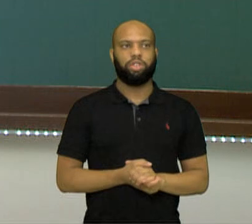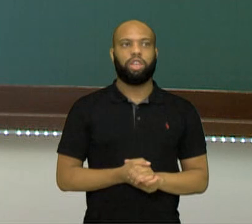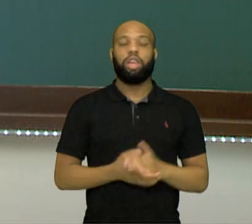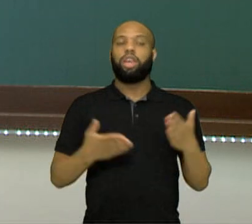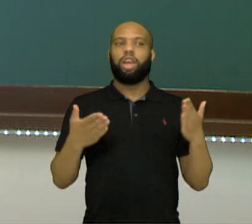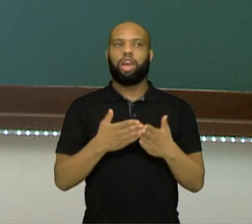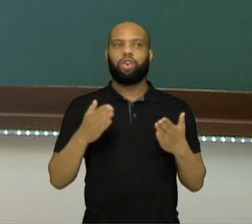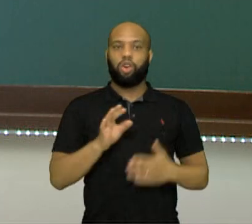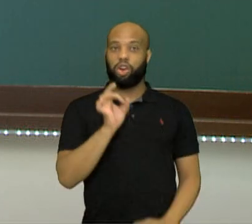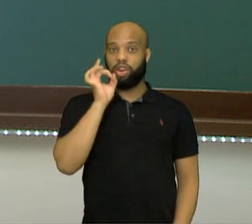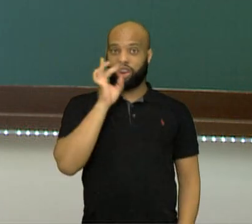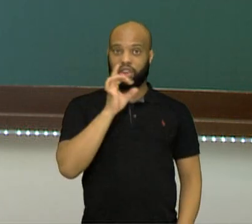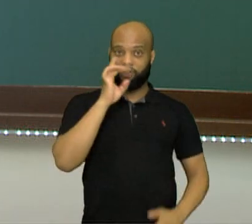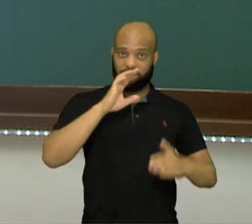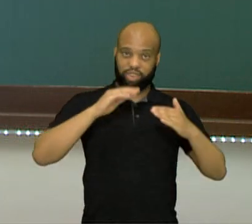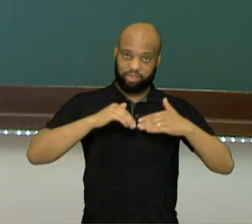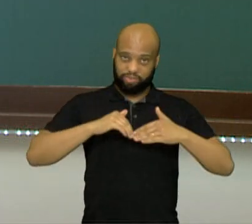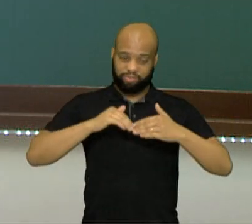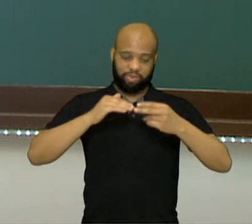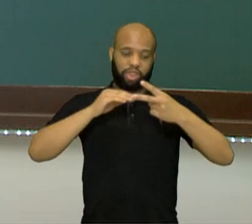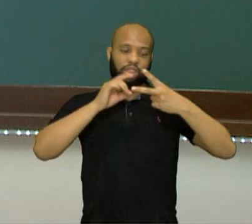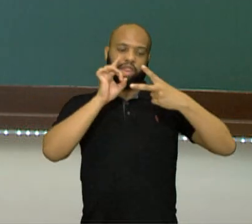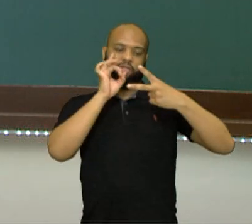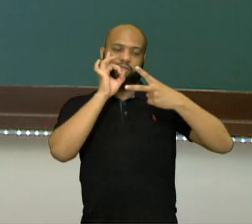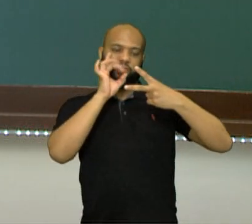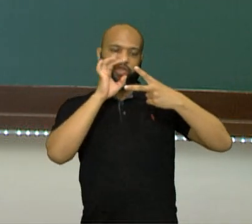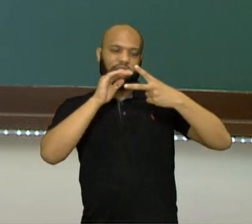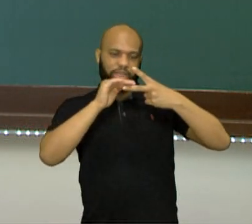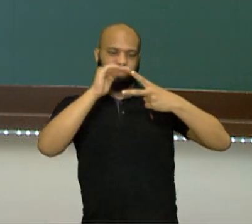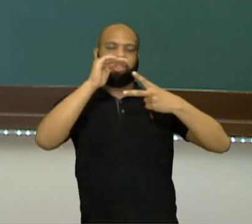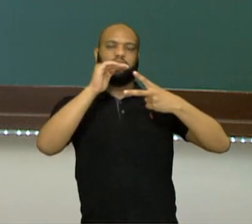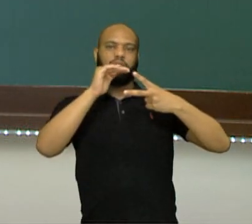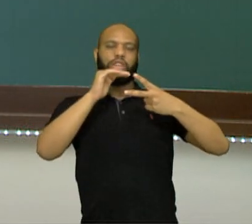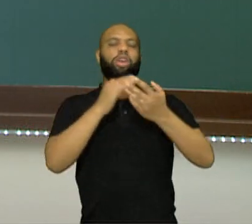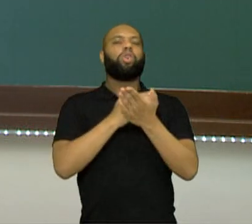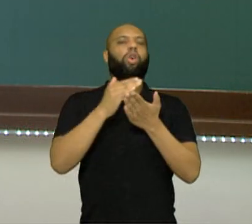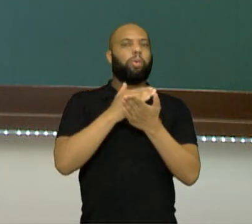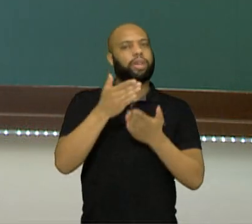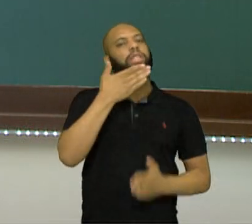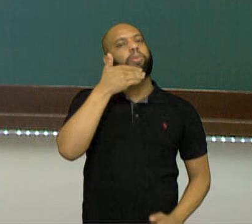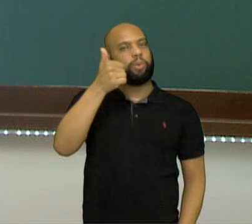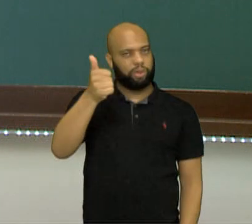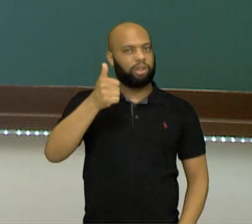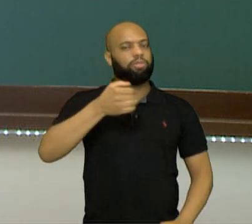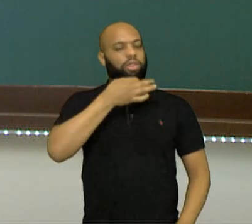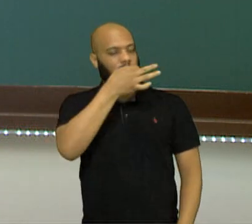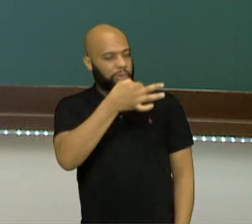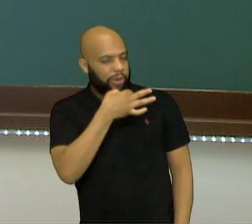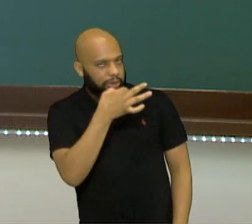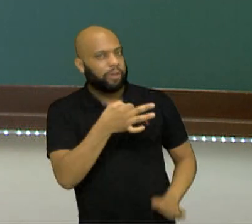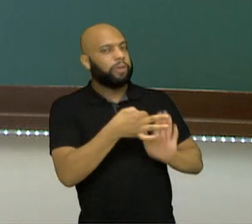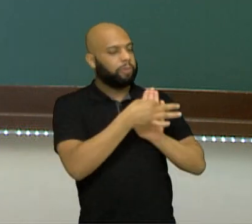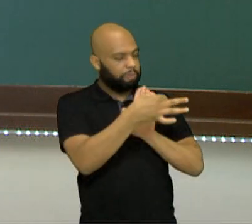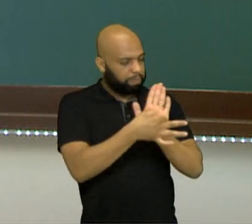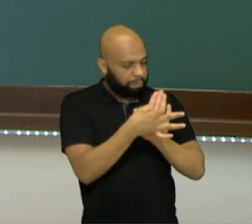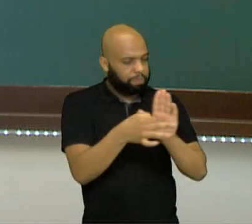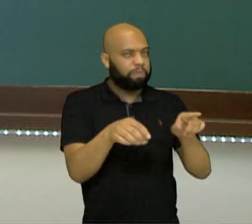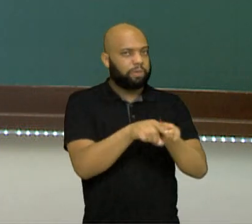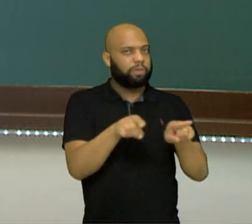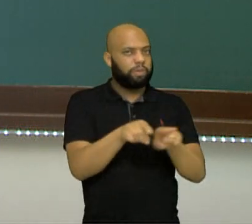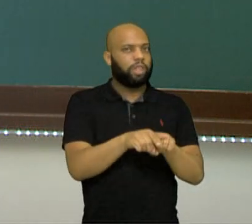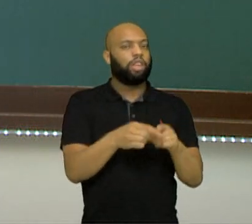do meio da pirâmide para cima, nós começamos a ter uma argumentação melhor, uma argumentação